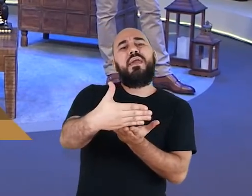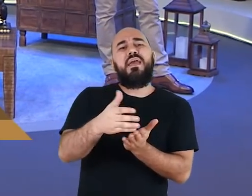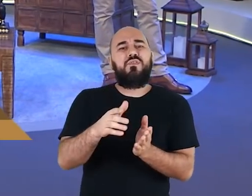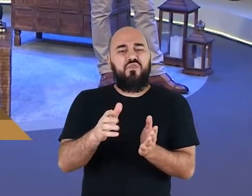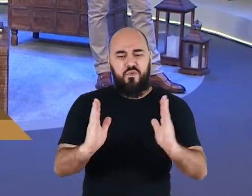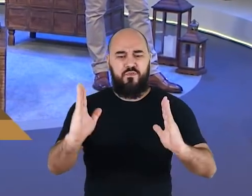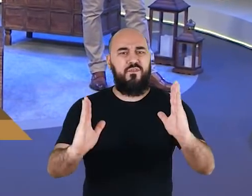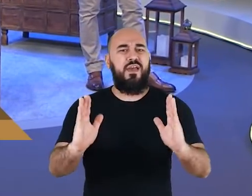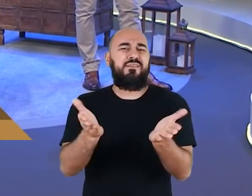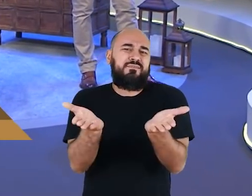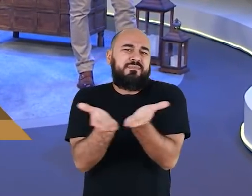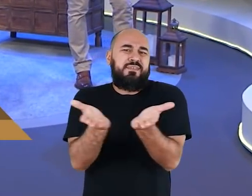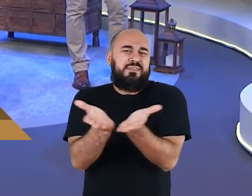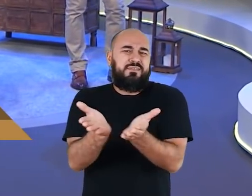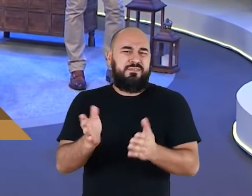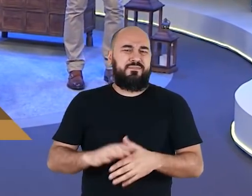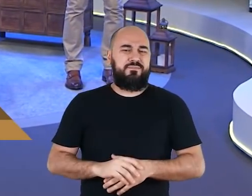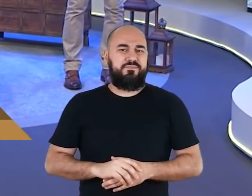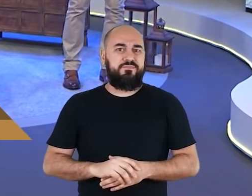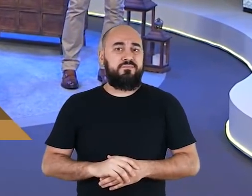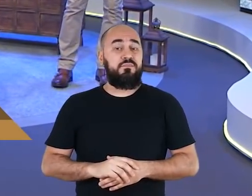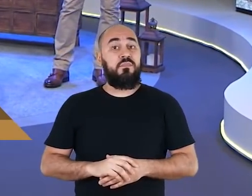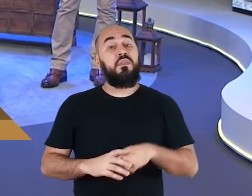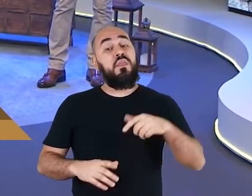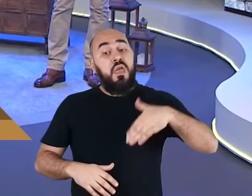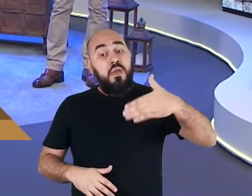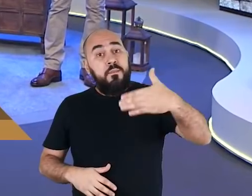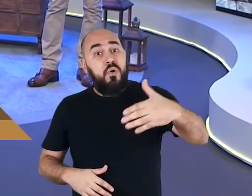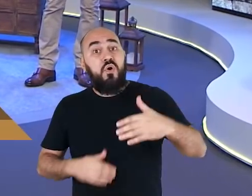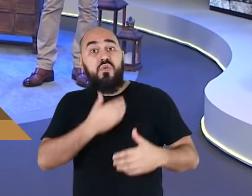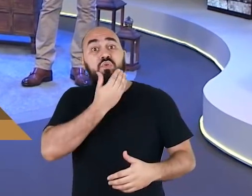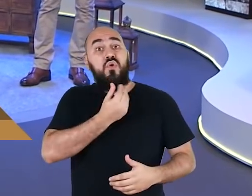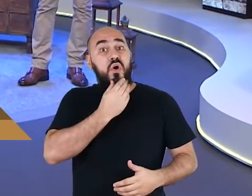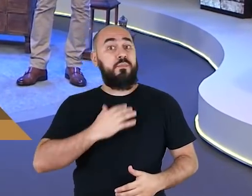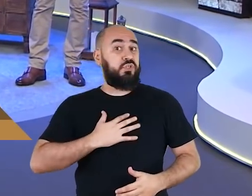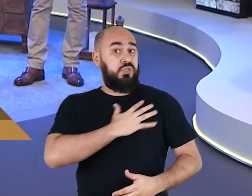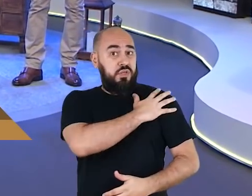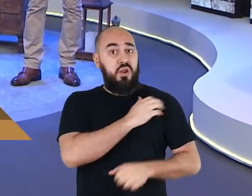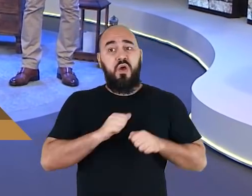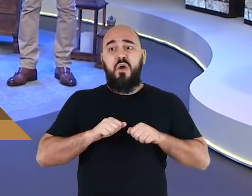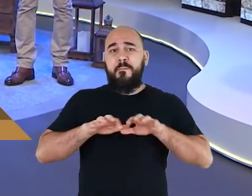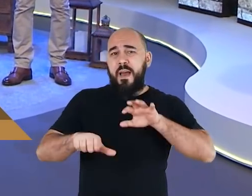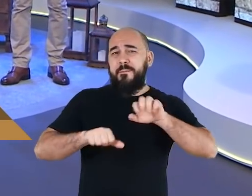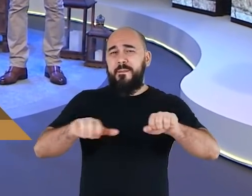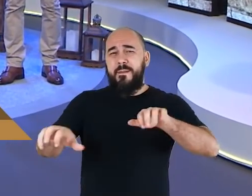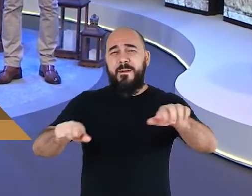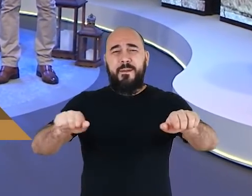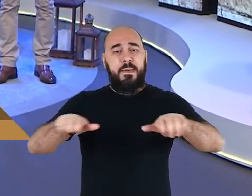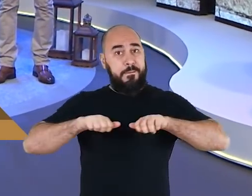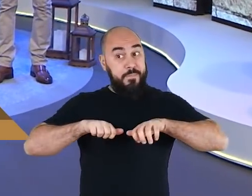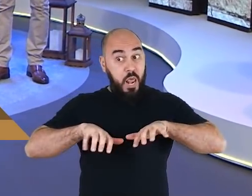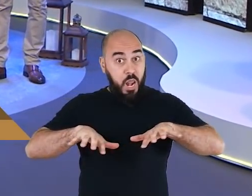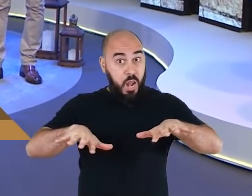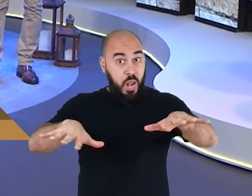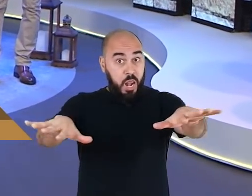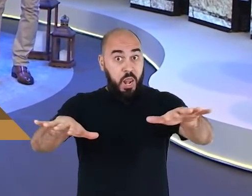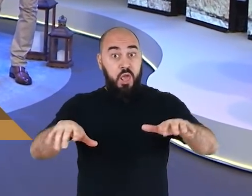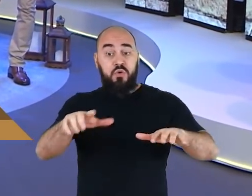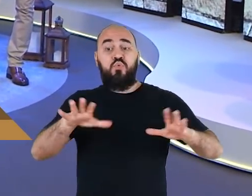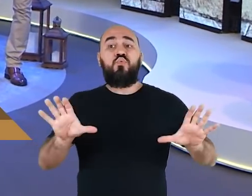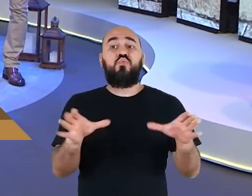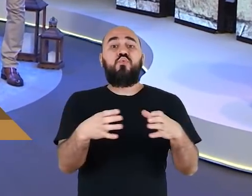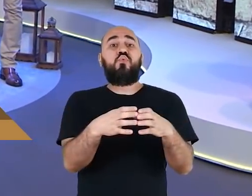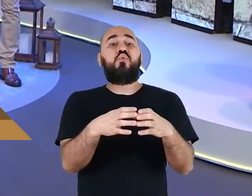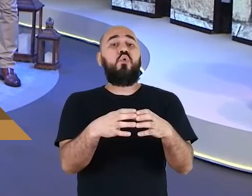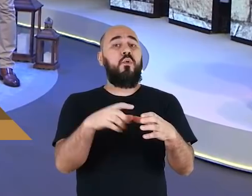Depois de Alexandre o Grande espalhar a civilização grega, que aí já era chamada de civilização helênica pelo mundo, uma